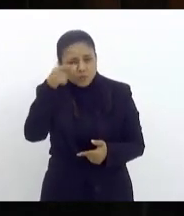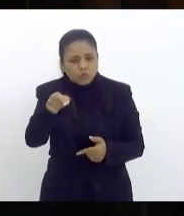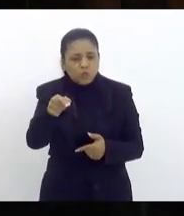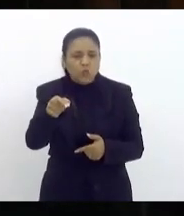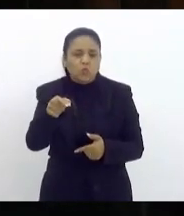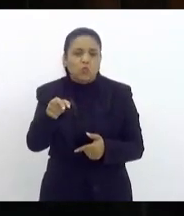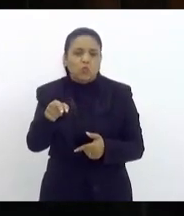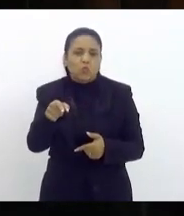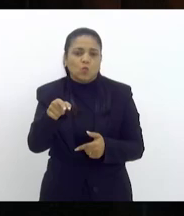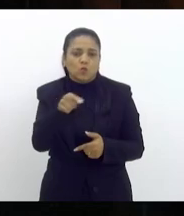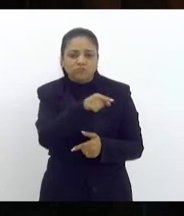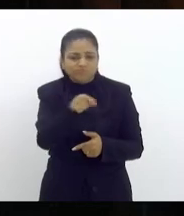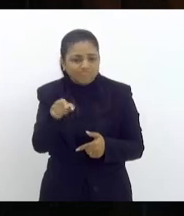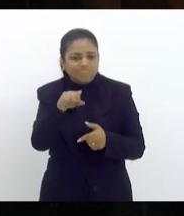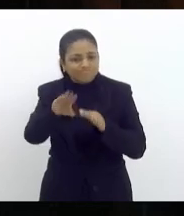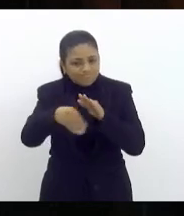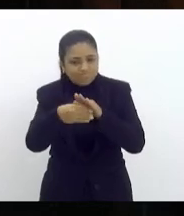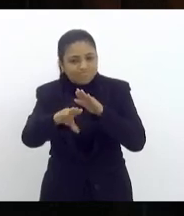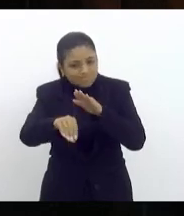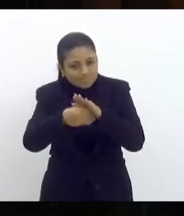que estão hoje materializadas